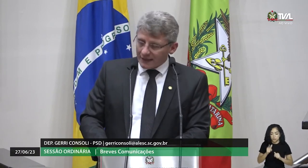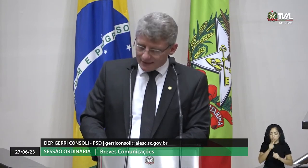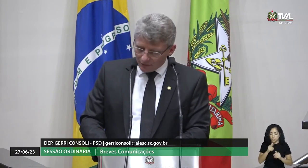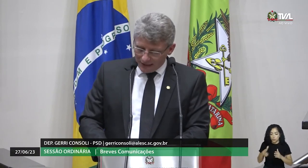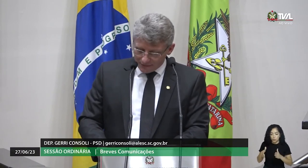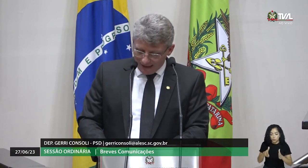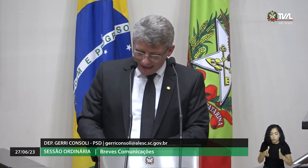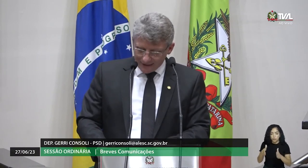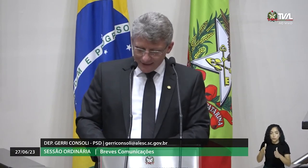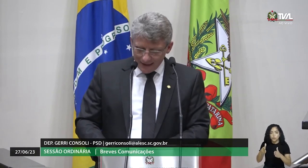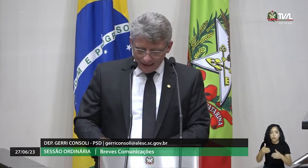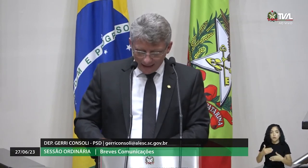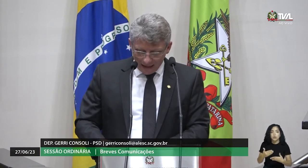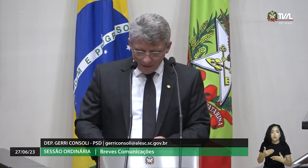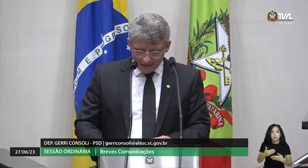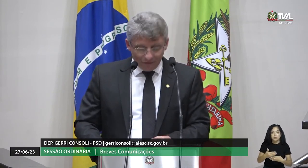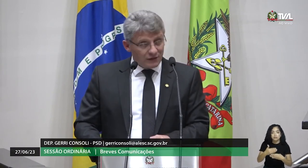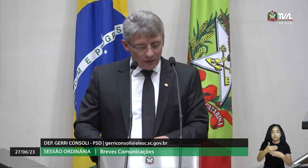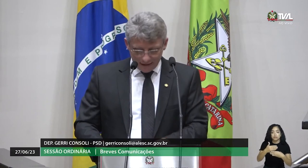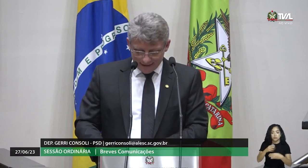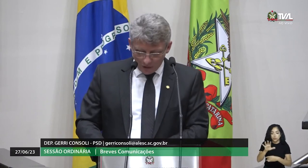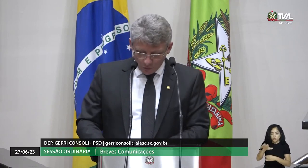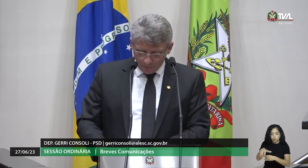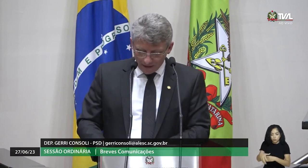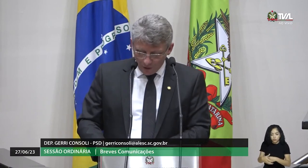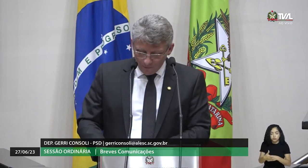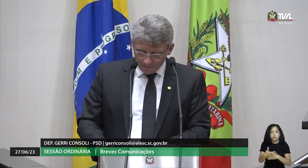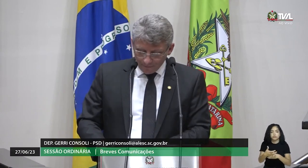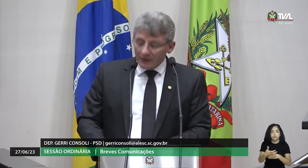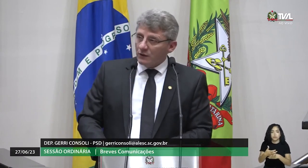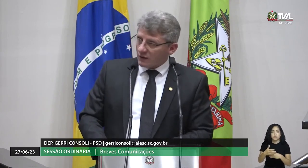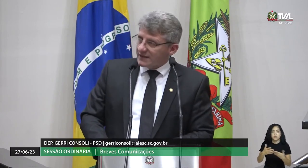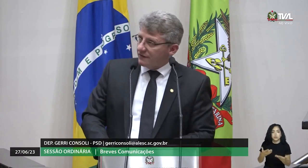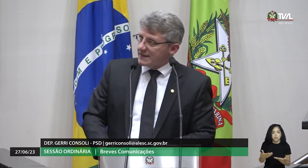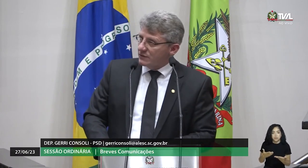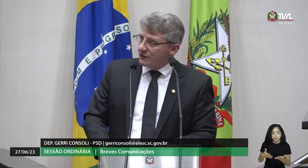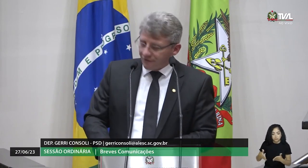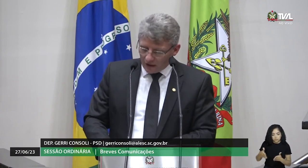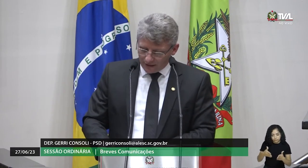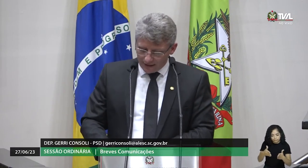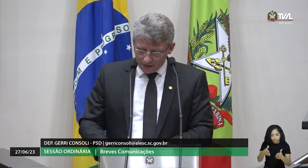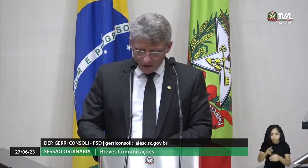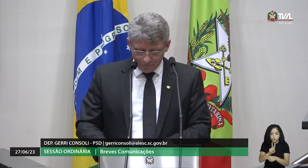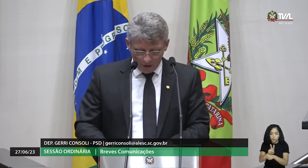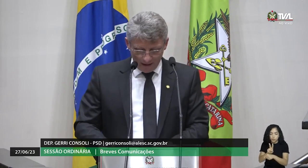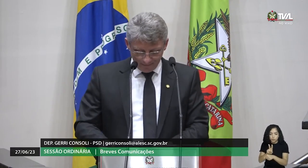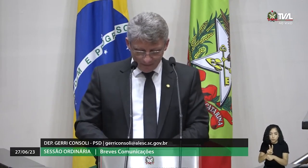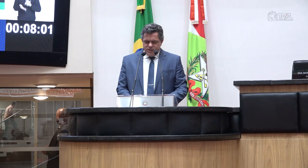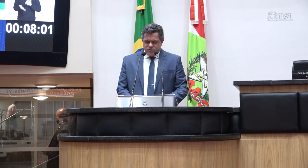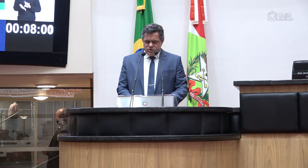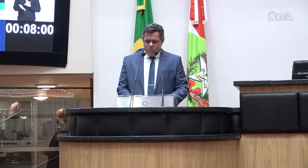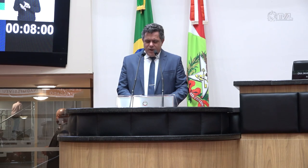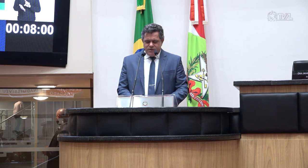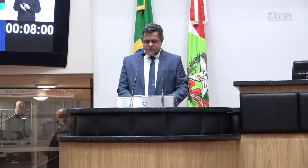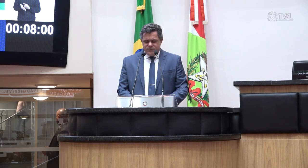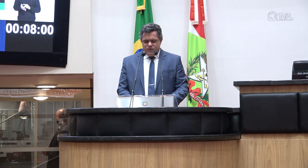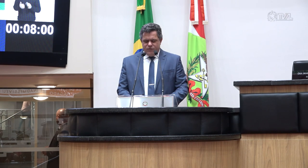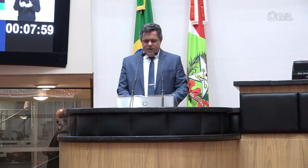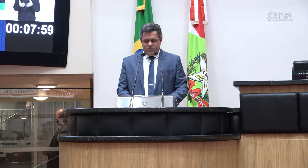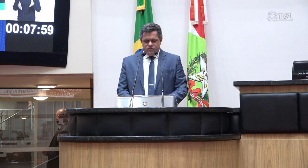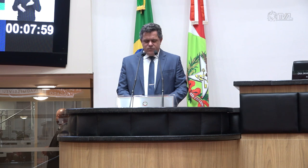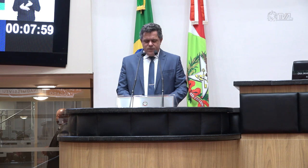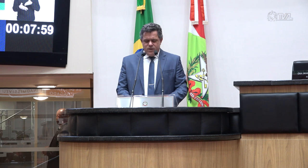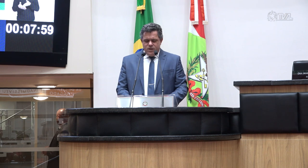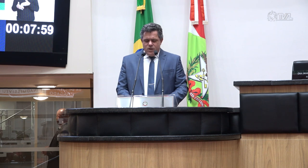contenção das margens canal extravasor de salto Pilão conservação de fauna e de Flora já o